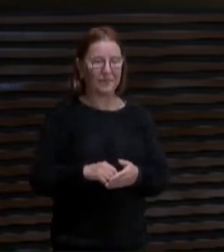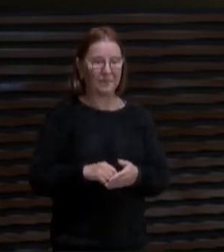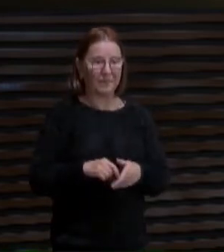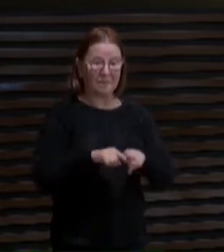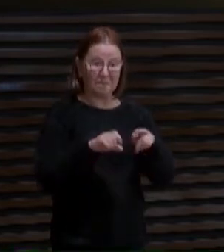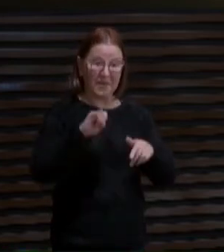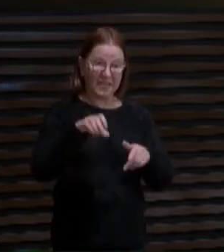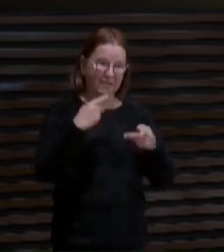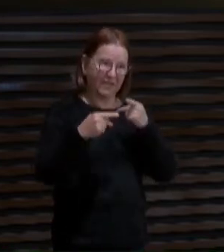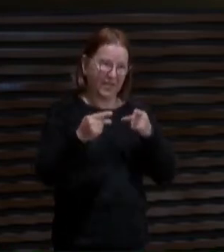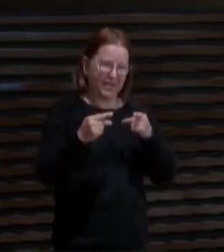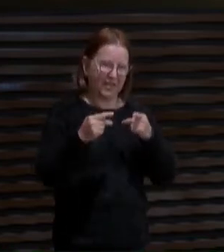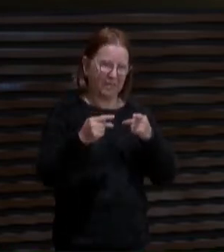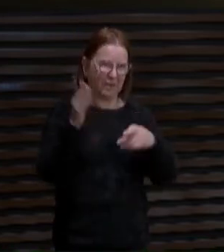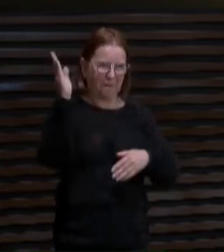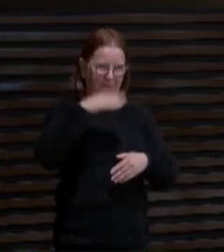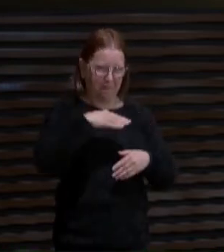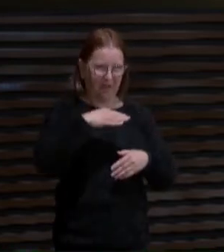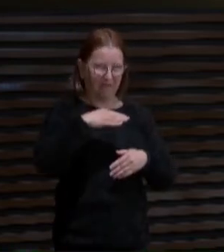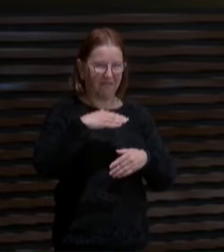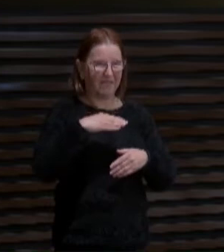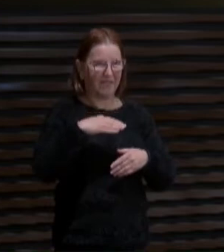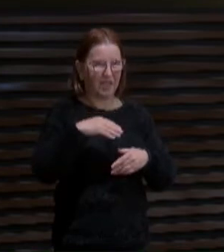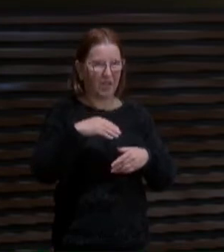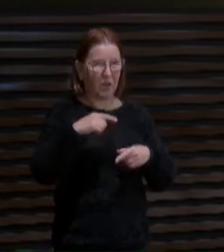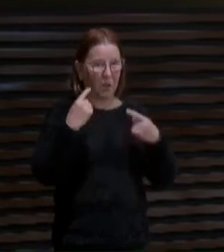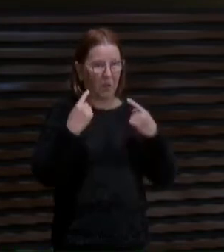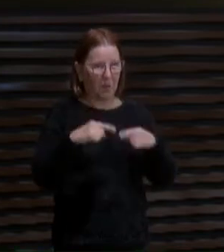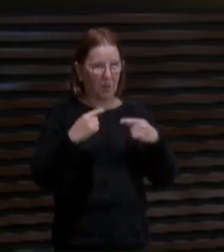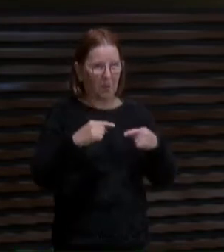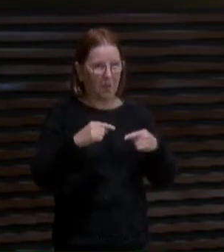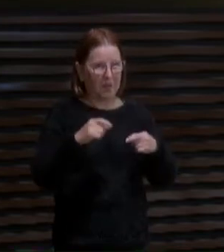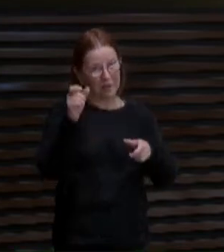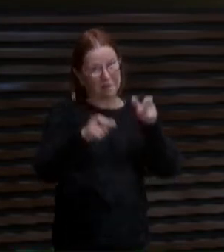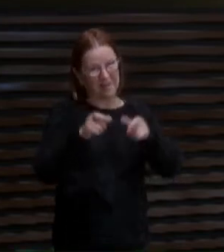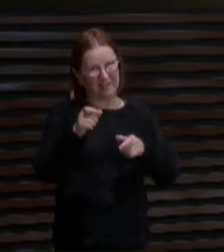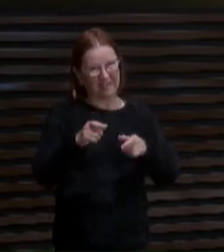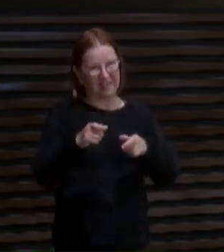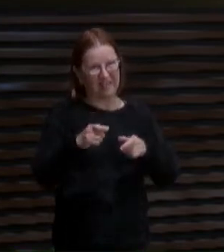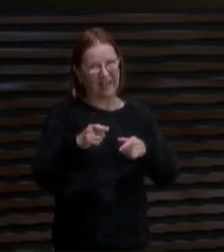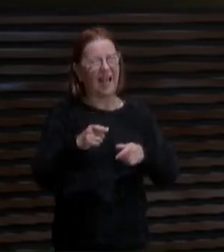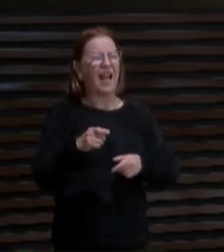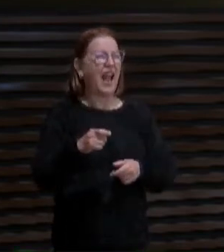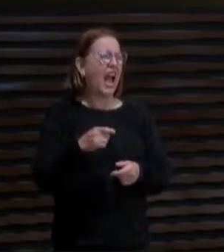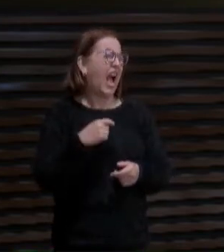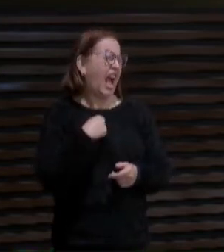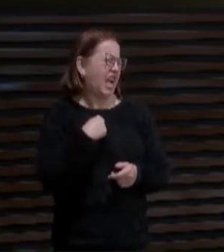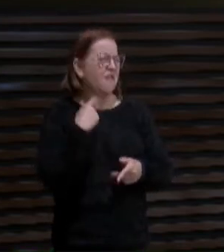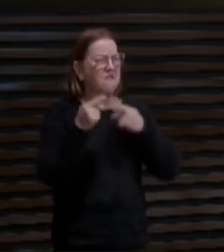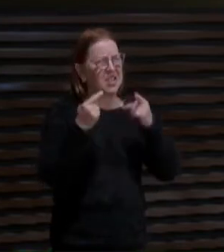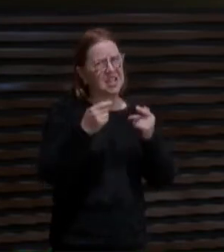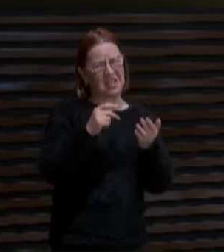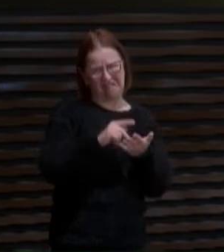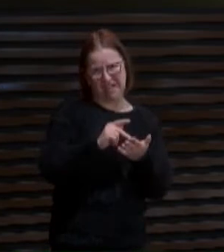pessoas nos sentimos até como Defensores da Verdade Porém quando somos alvos das